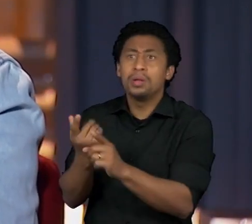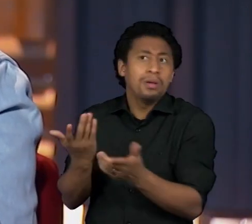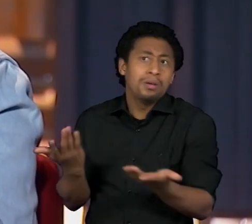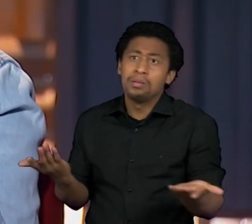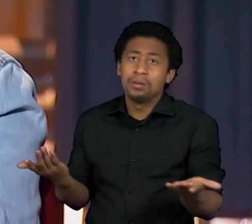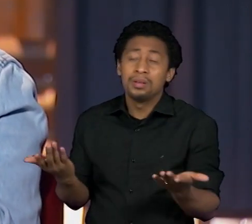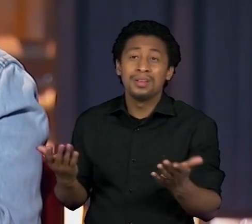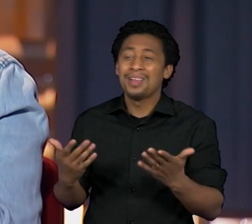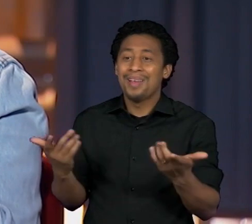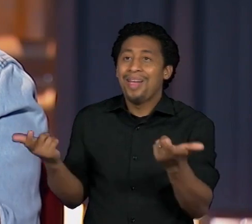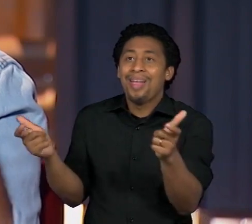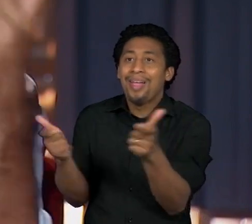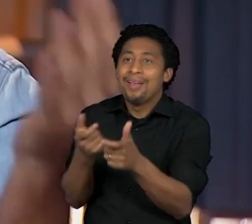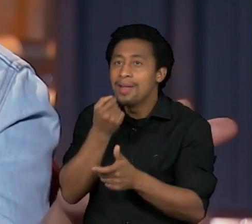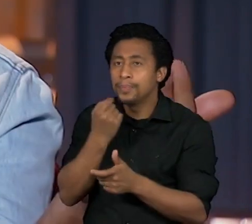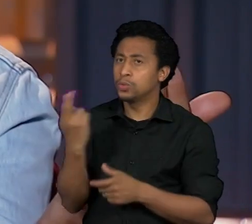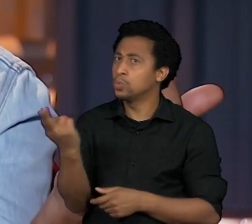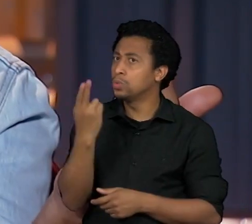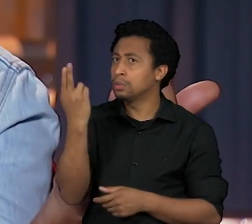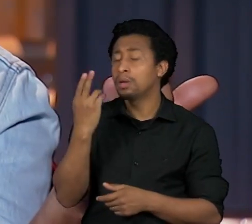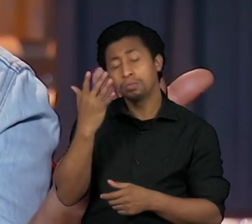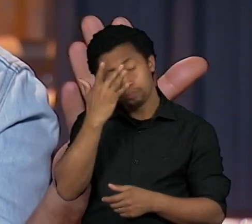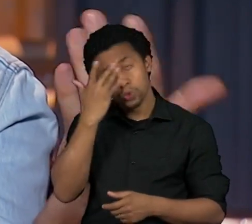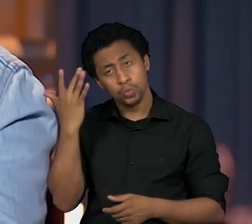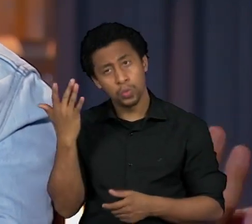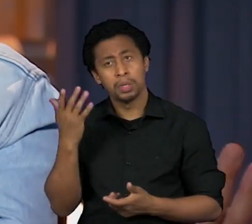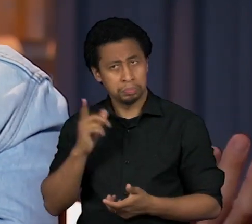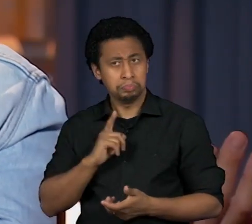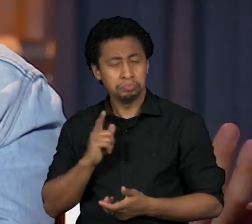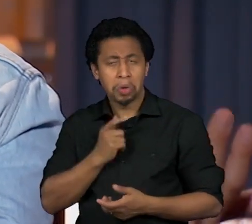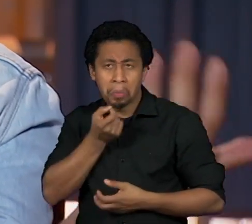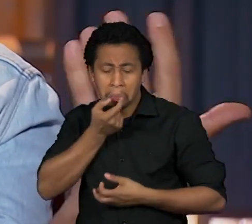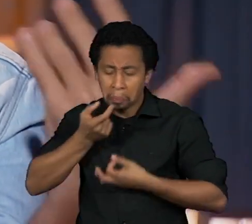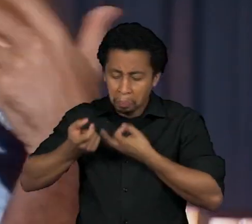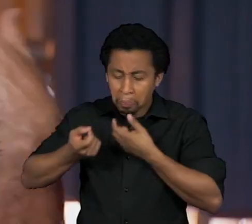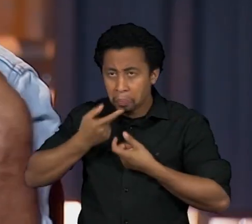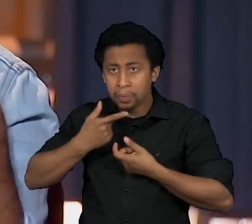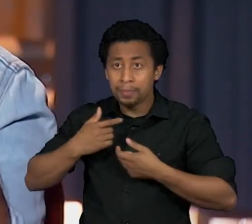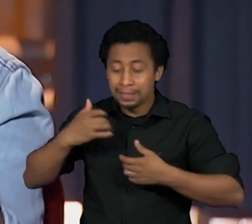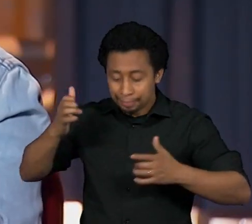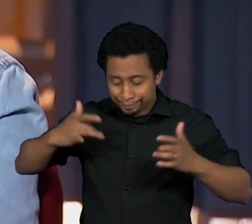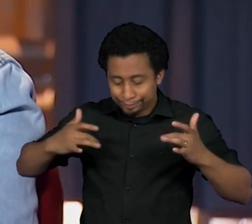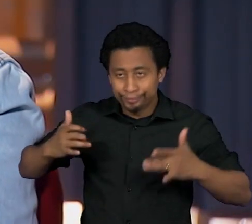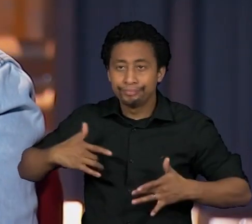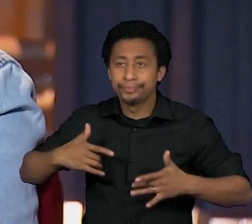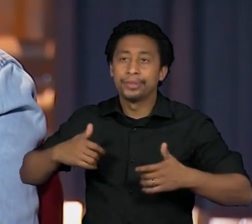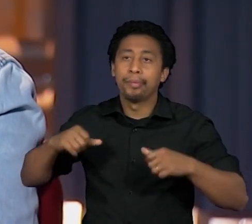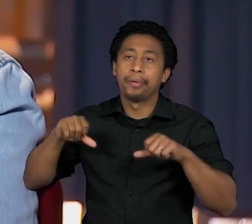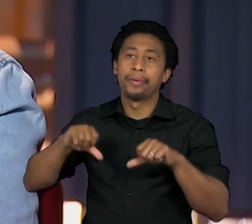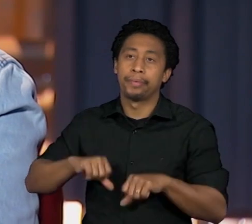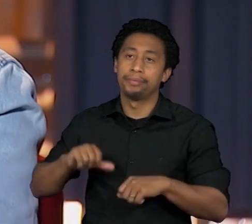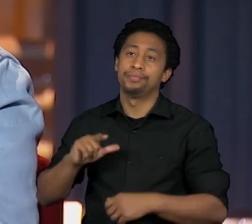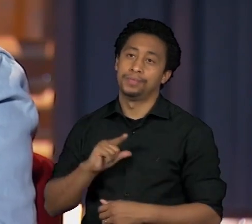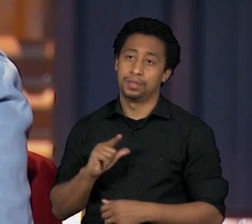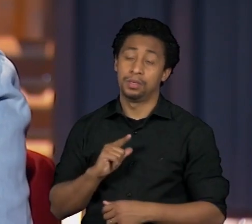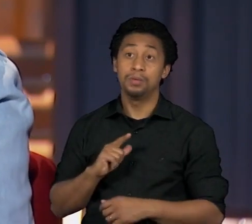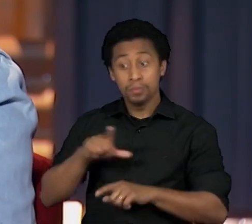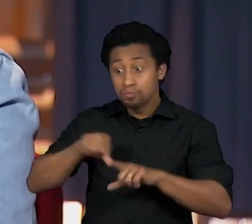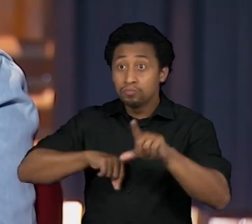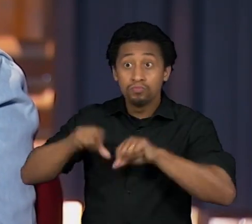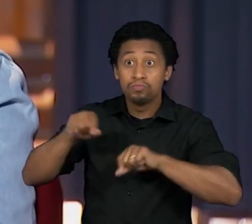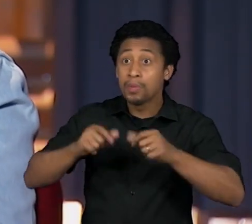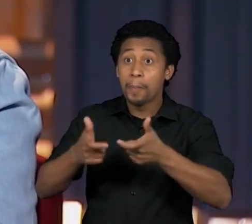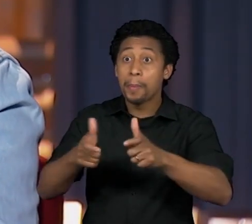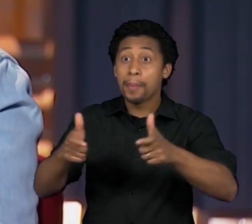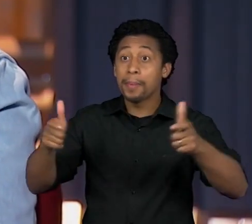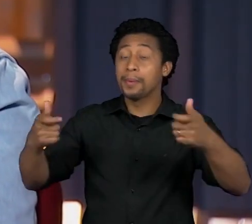desses remédios, e atualmente tem remédios que têm muitos efeitos colaterais, tem que entender que mais opções são bem-vindas.